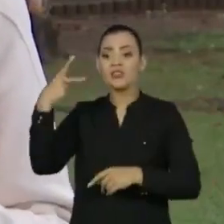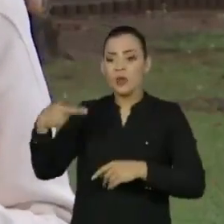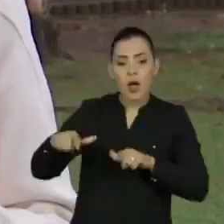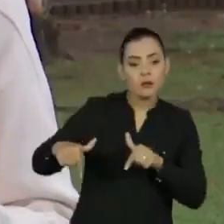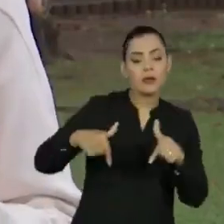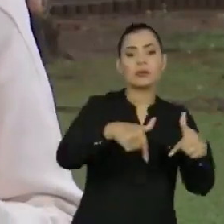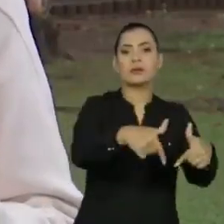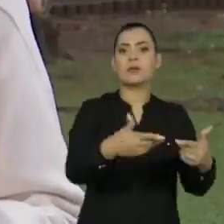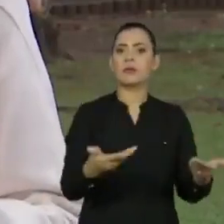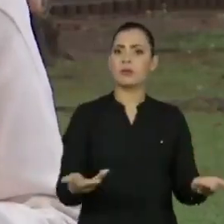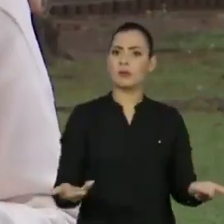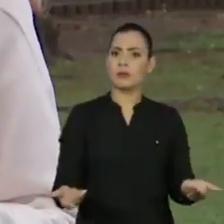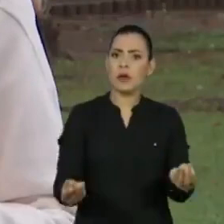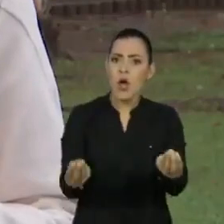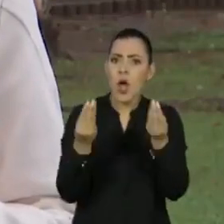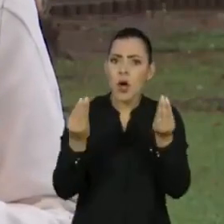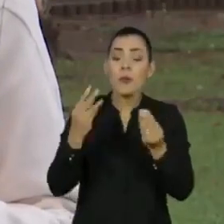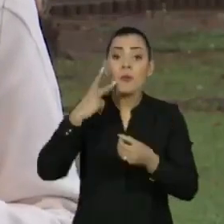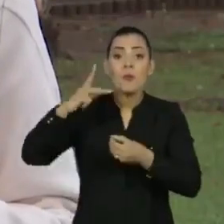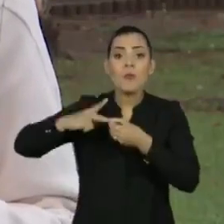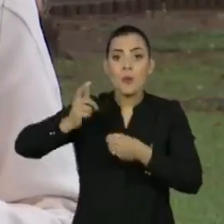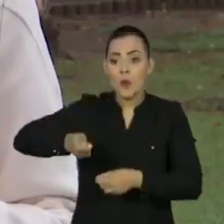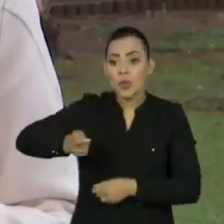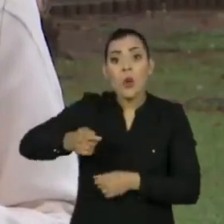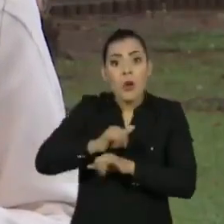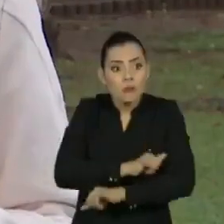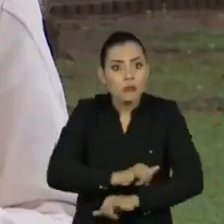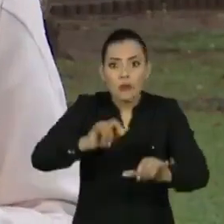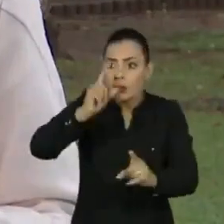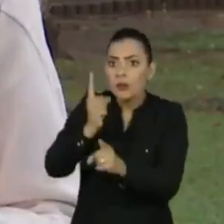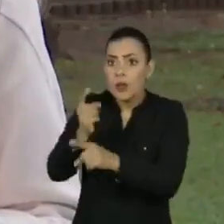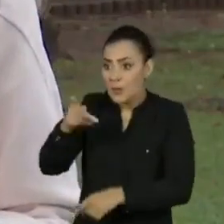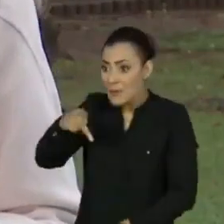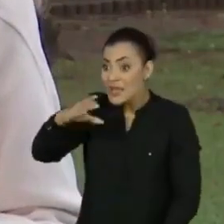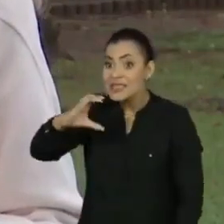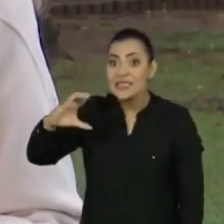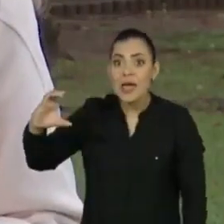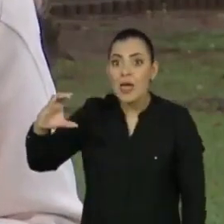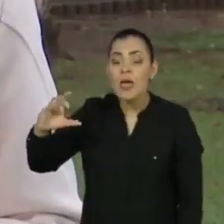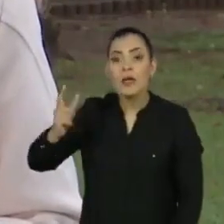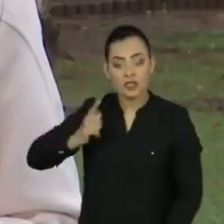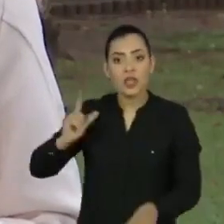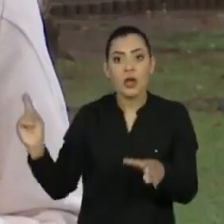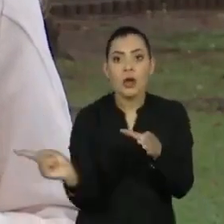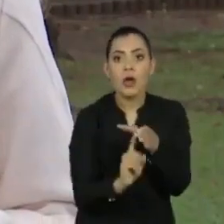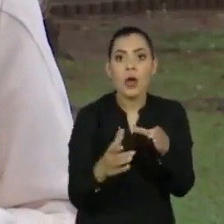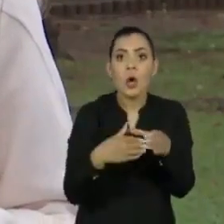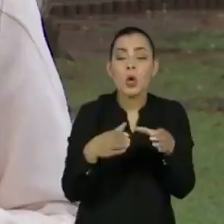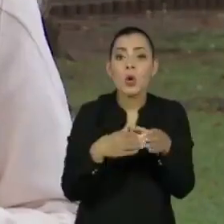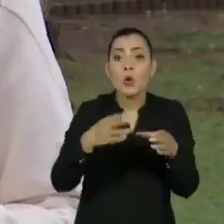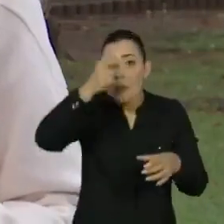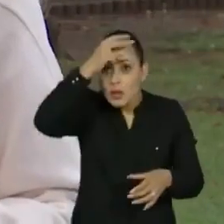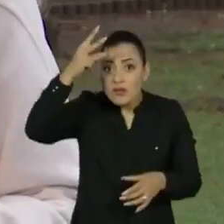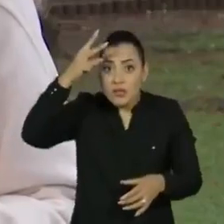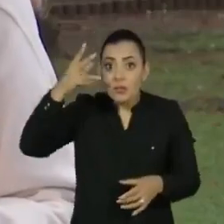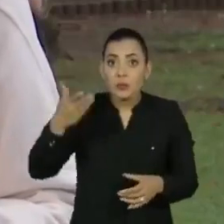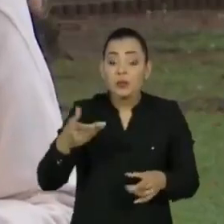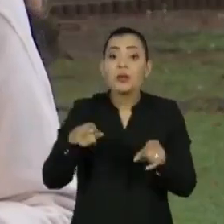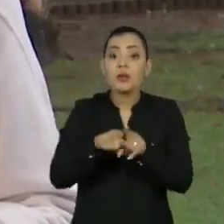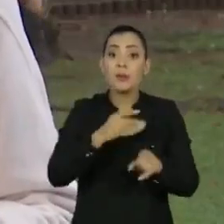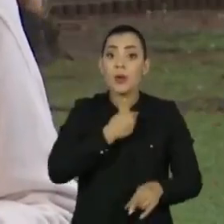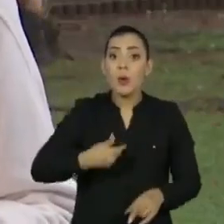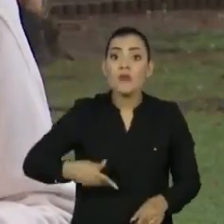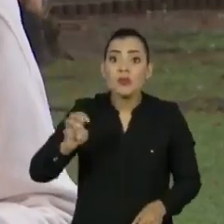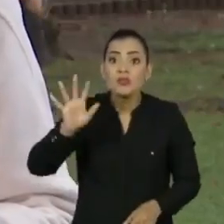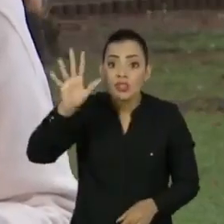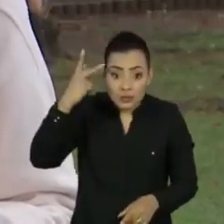advogados repassavam. Os promotores descobriram ainda que o PCC se infiltrou em conjuntos habitacionais da Prefeitura e do governo